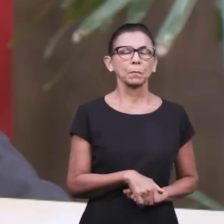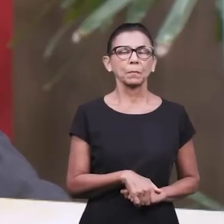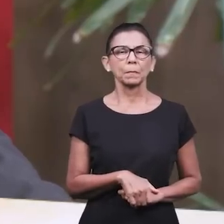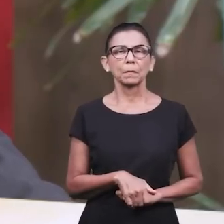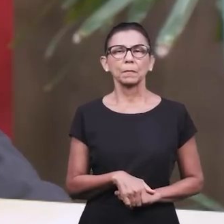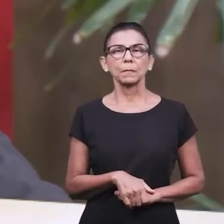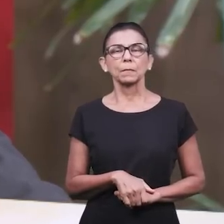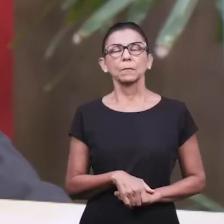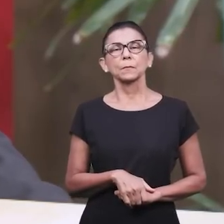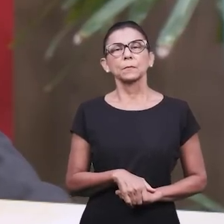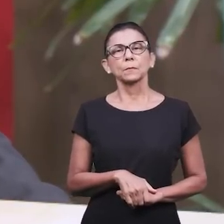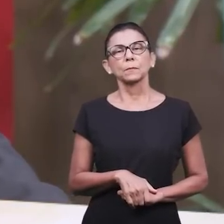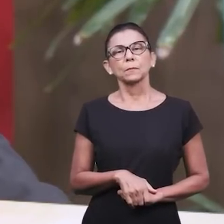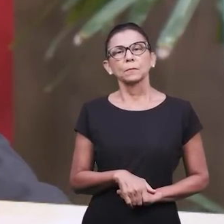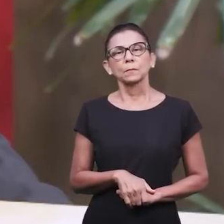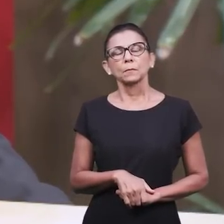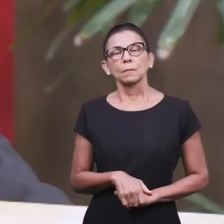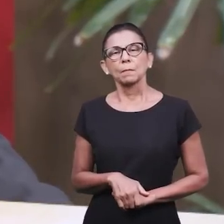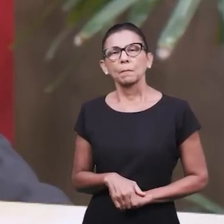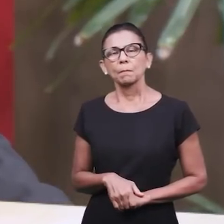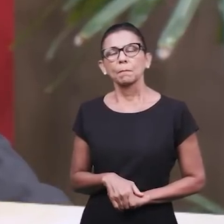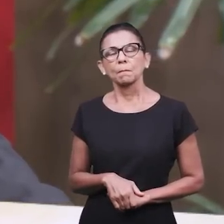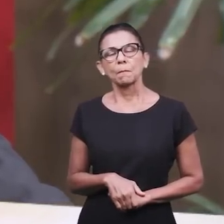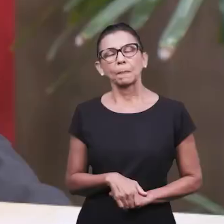Quando ele faz a colocação